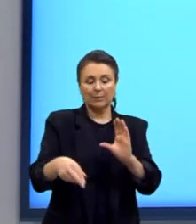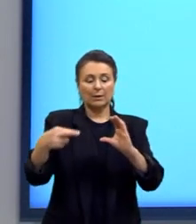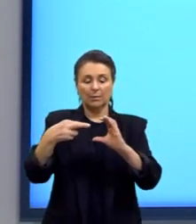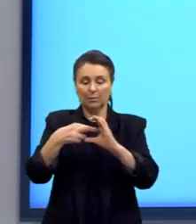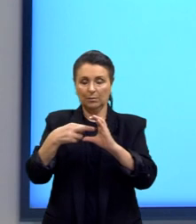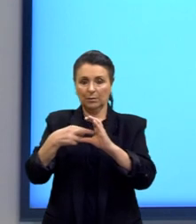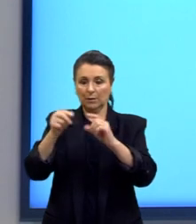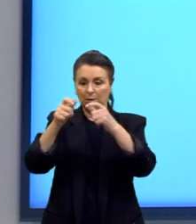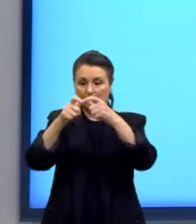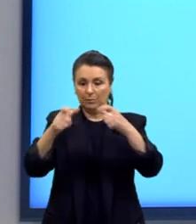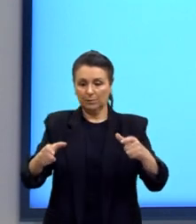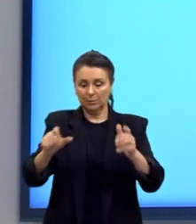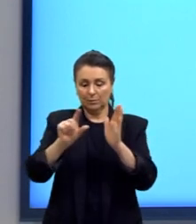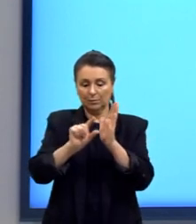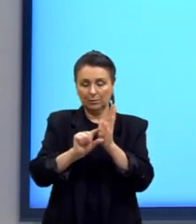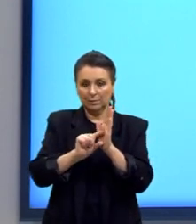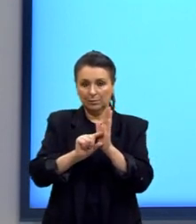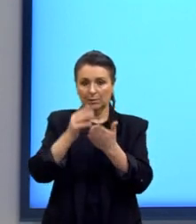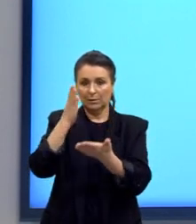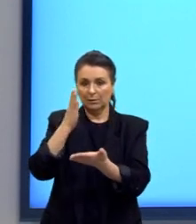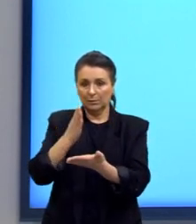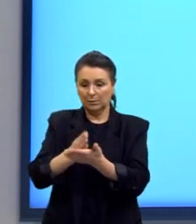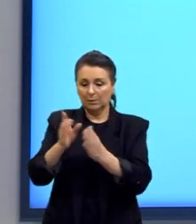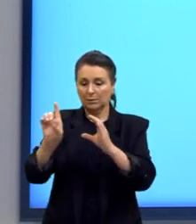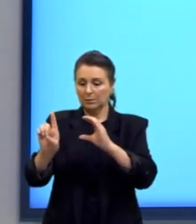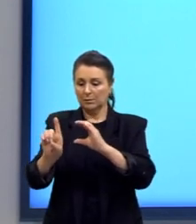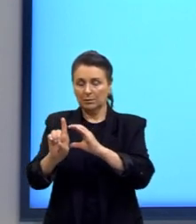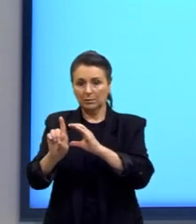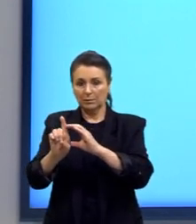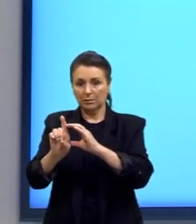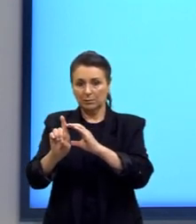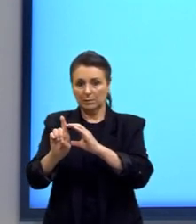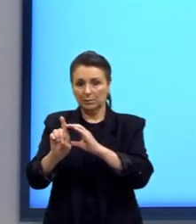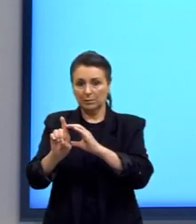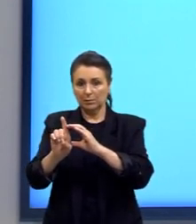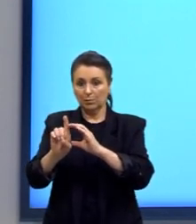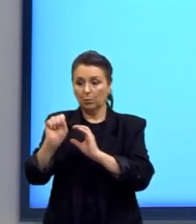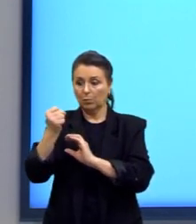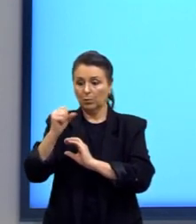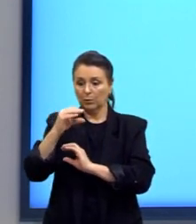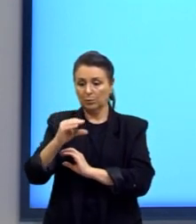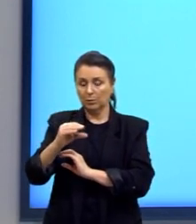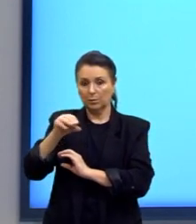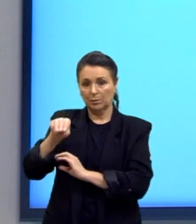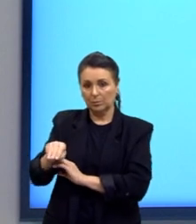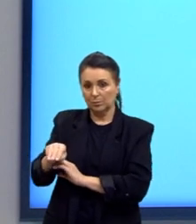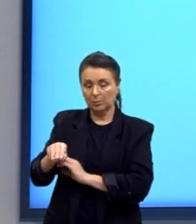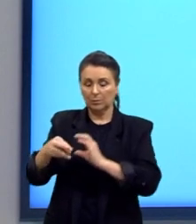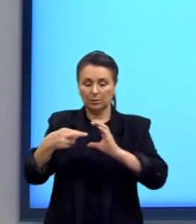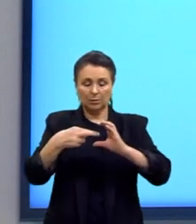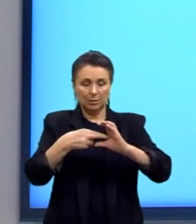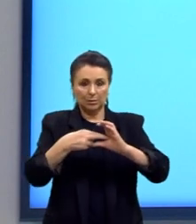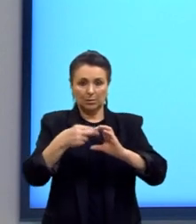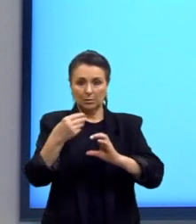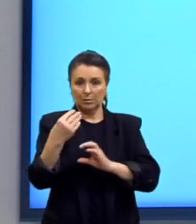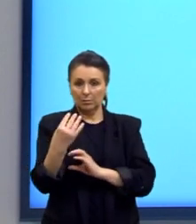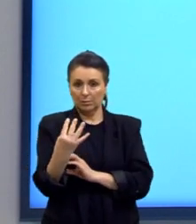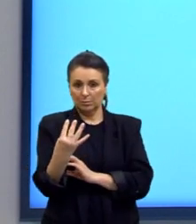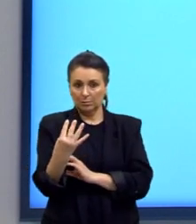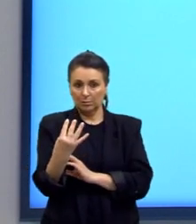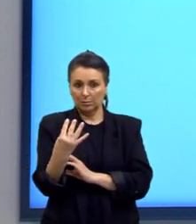raio desse cone menor seria a metade do diâmetro o diâmetro dele é de 8 cm então o raio é